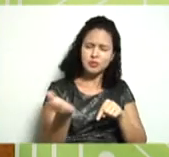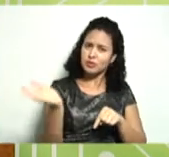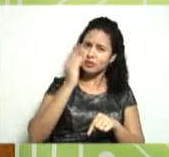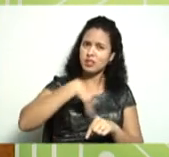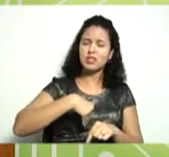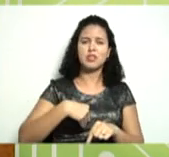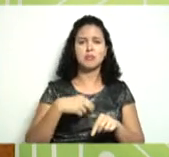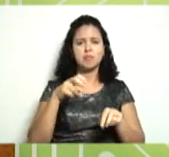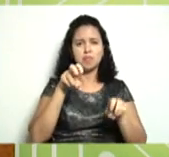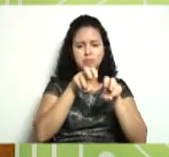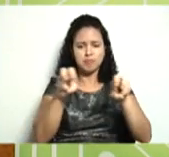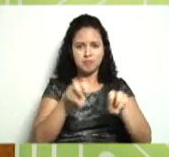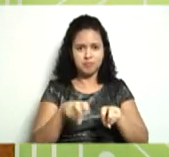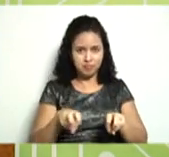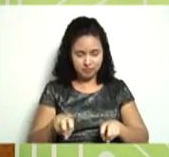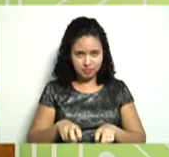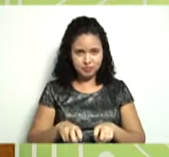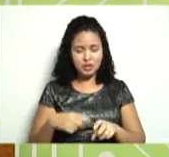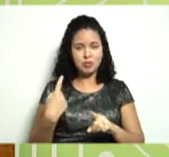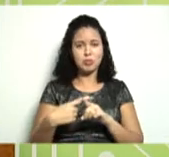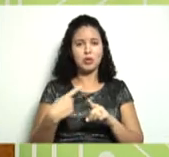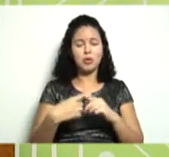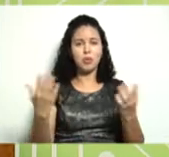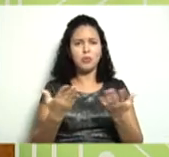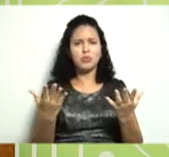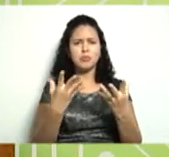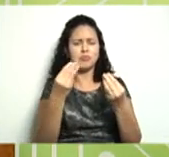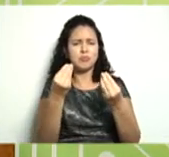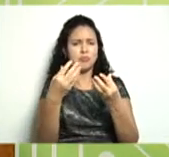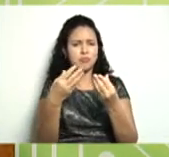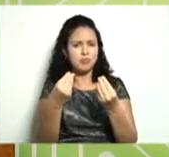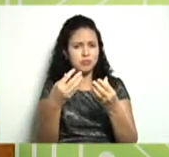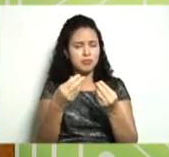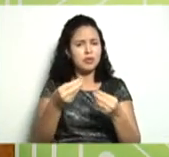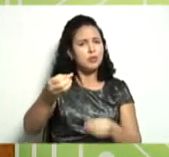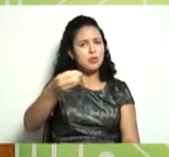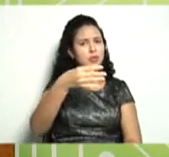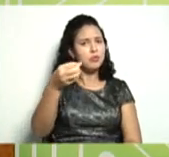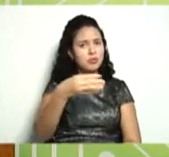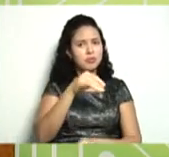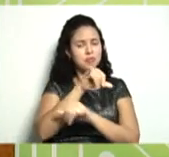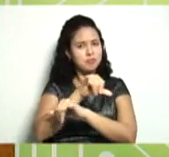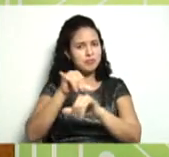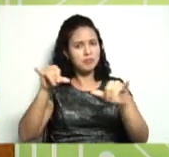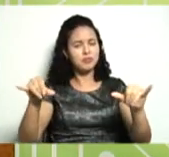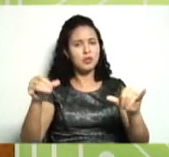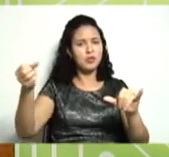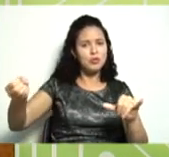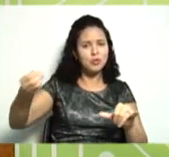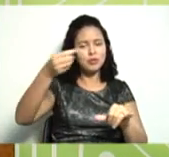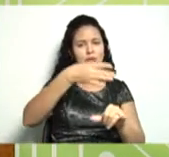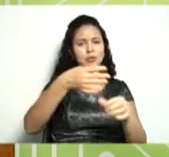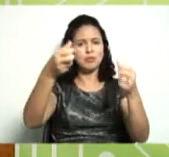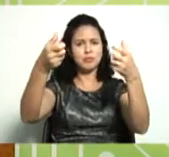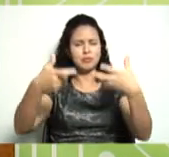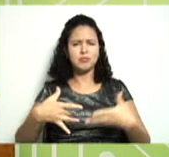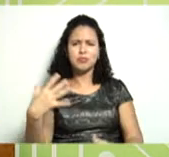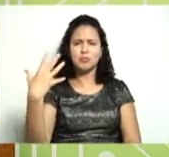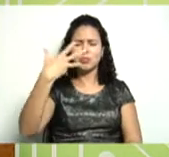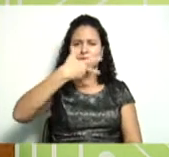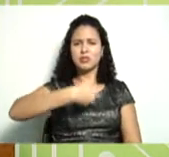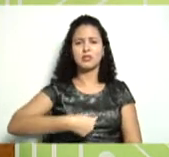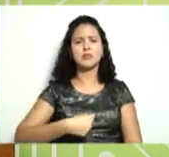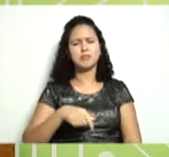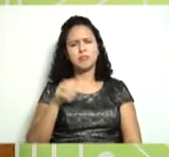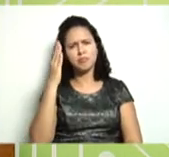chegar, vamos ocupar os seus lugares, porque hoje a gente tem, ó, um montão de novidades. Nós vamos trazer coisas novas, bonitas,